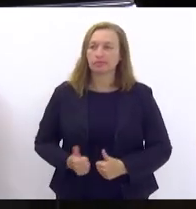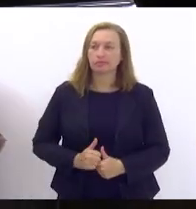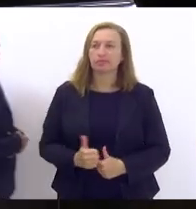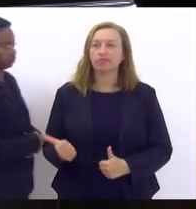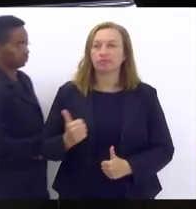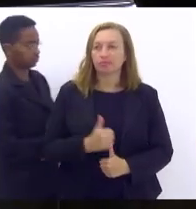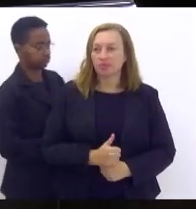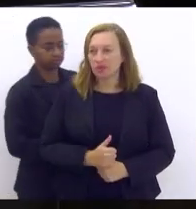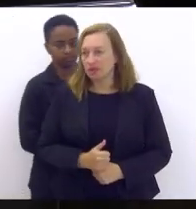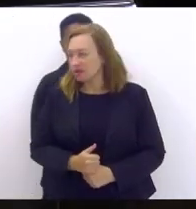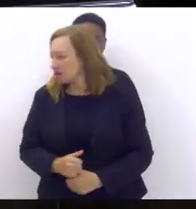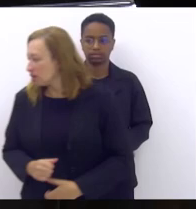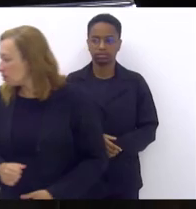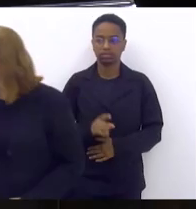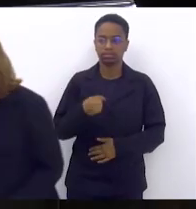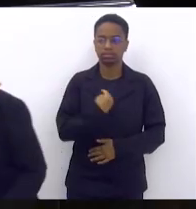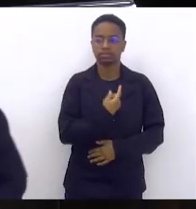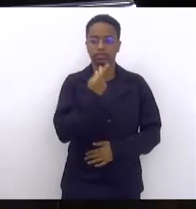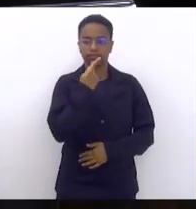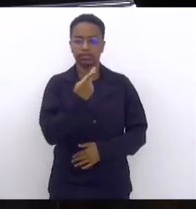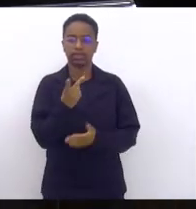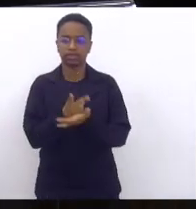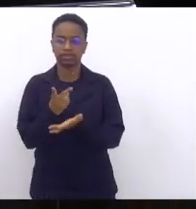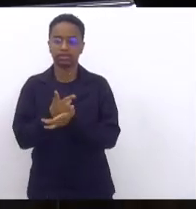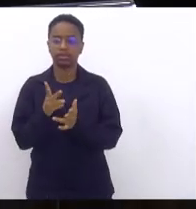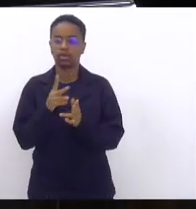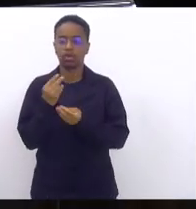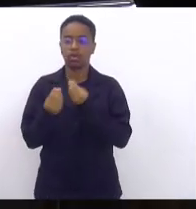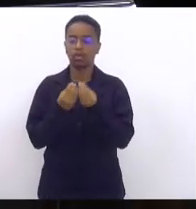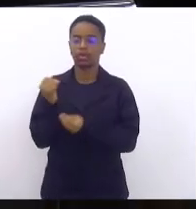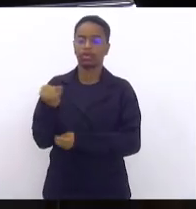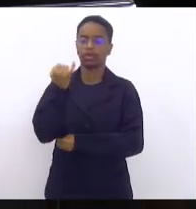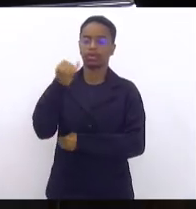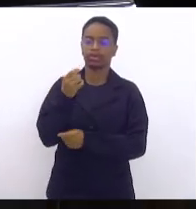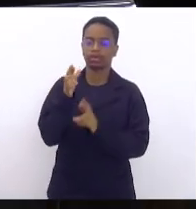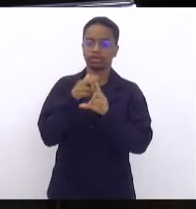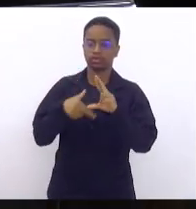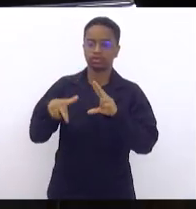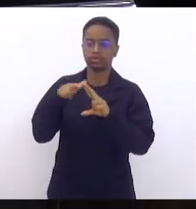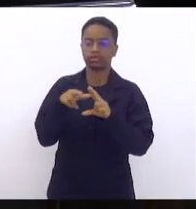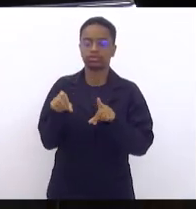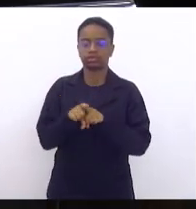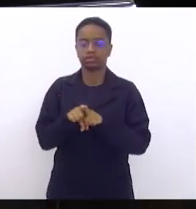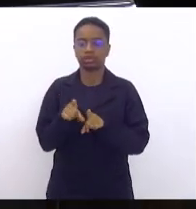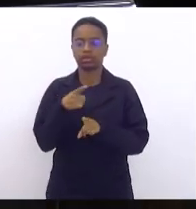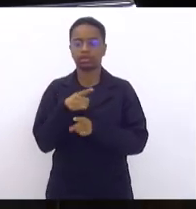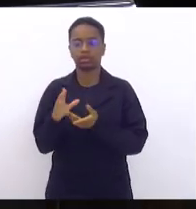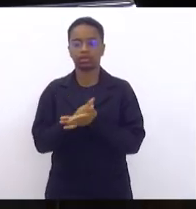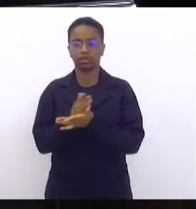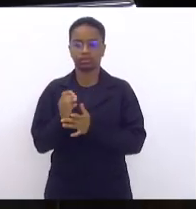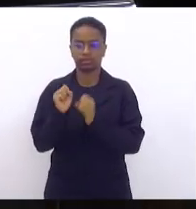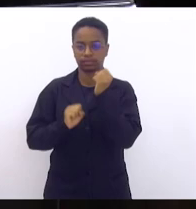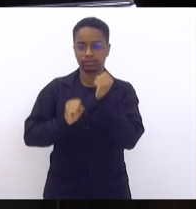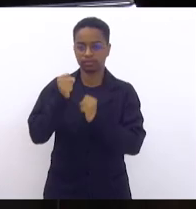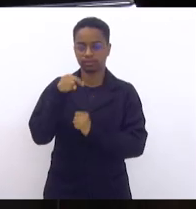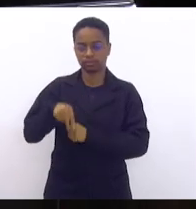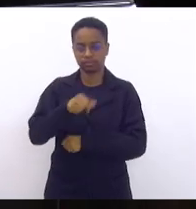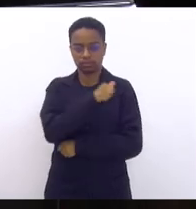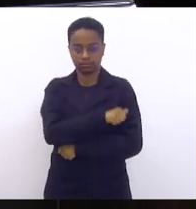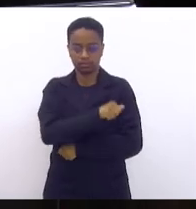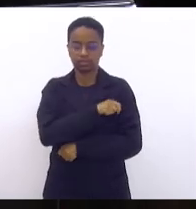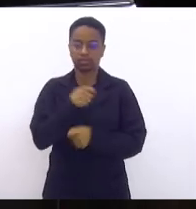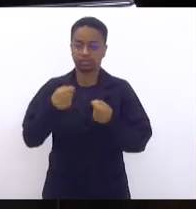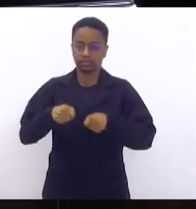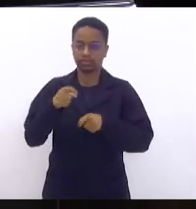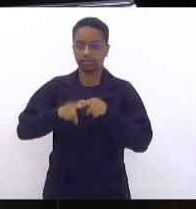aqui da importância da reciclagem e a gente tem indústrias instaladas no Rio de Janeiro que precisam